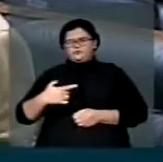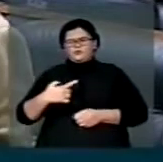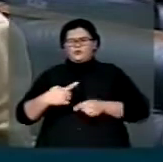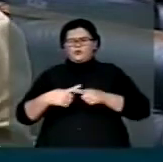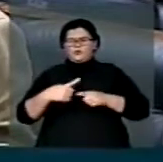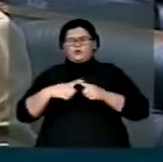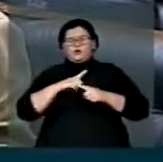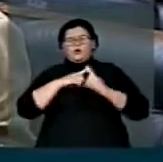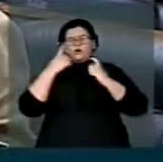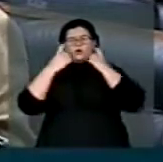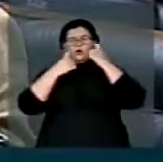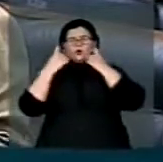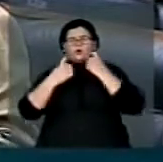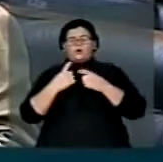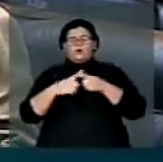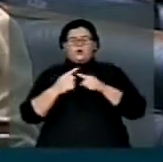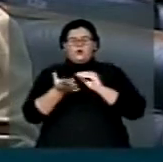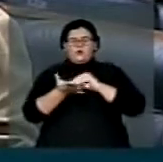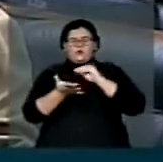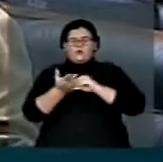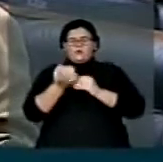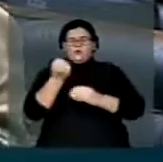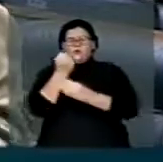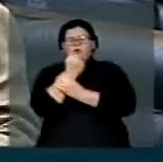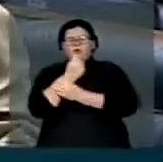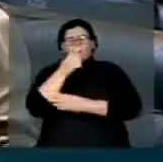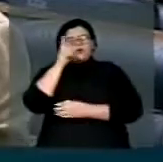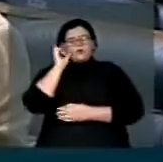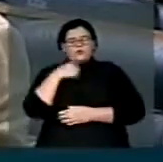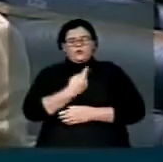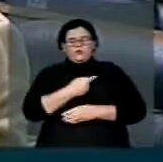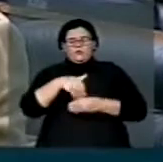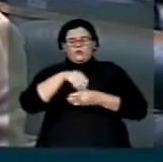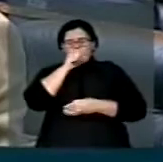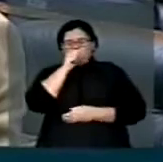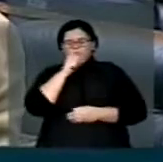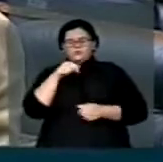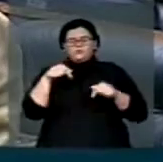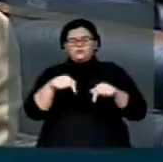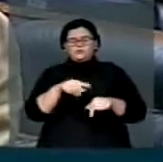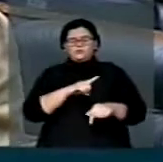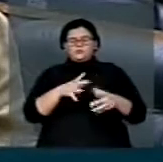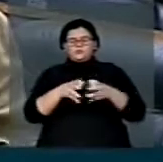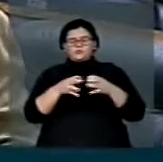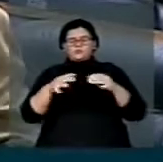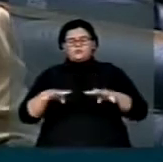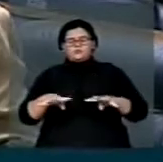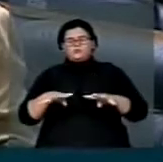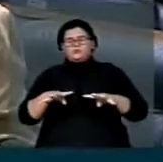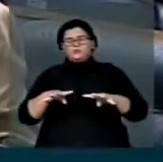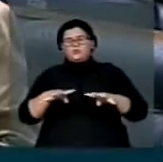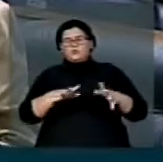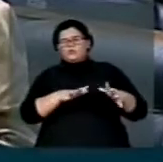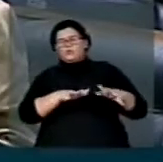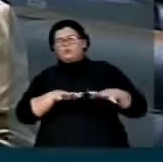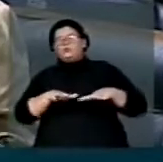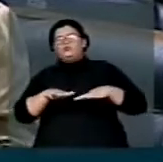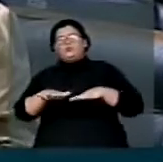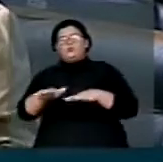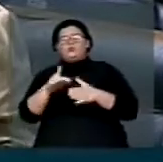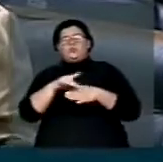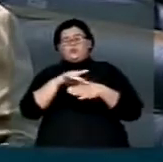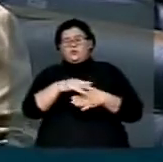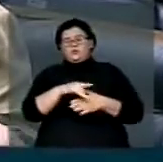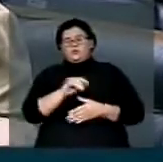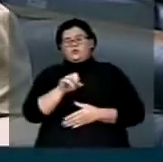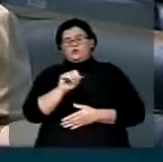pela sua insegurança. E ontem nós votamos aqui, tivemos aqui uma comitiva do Estado de Mato Grosso, liderada pelo João Batista, pela